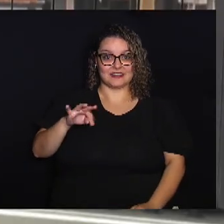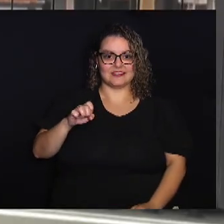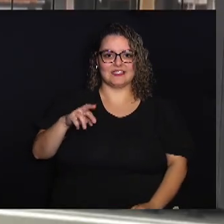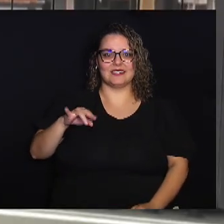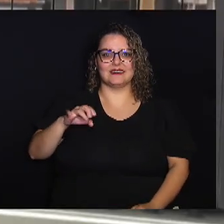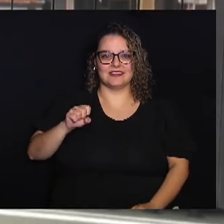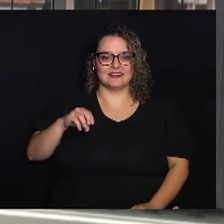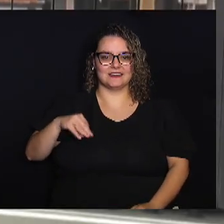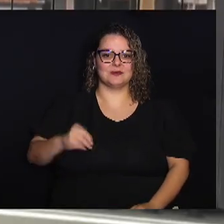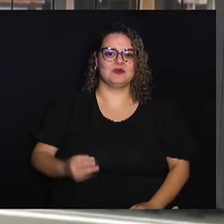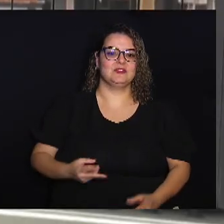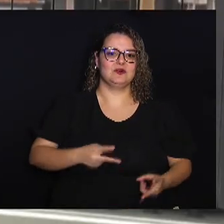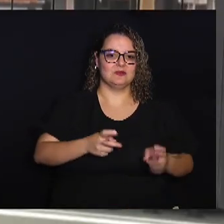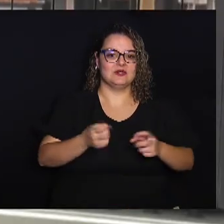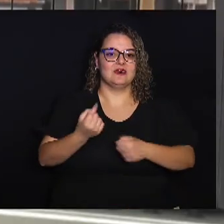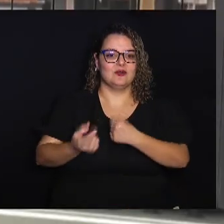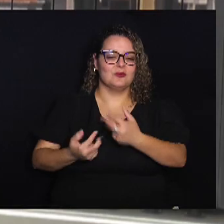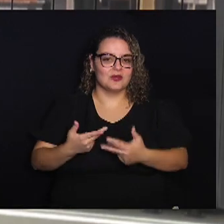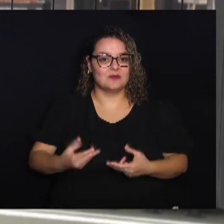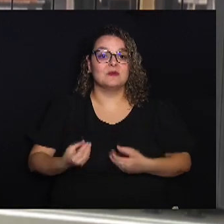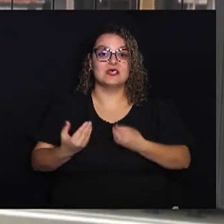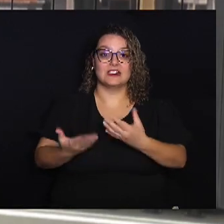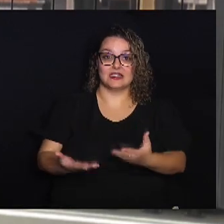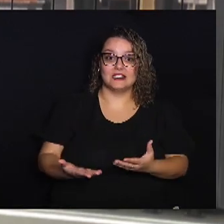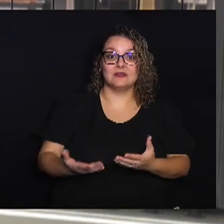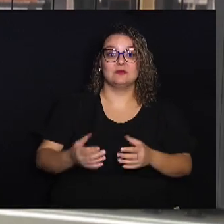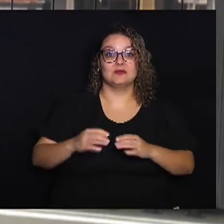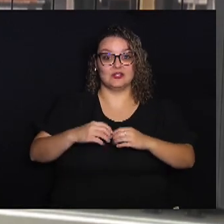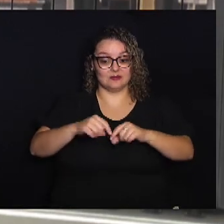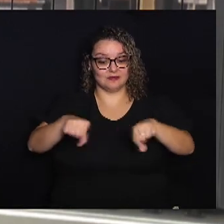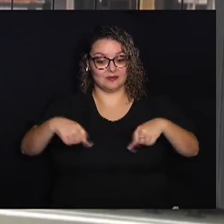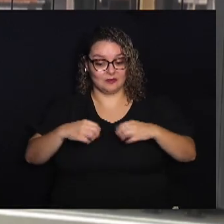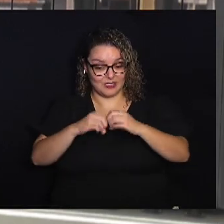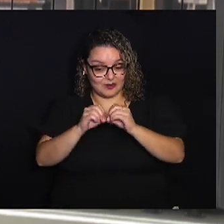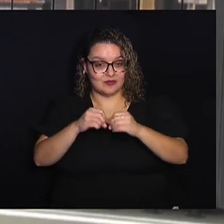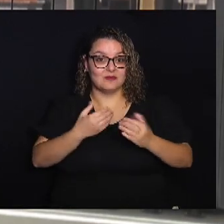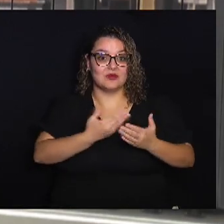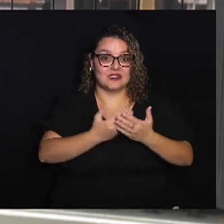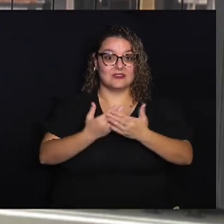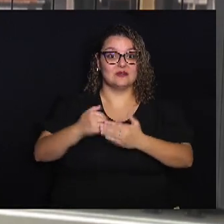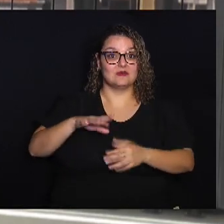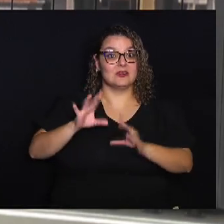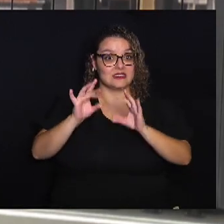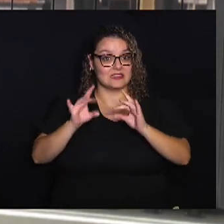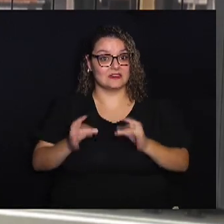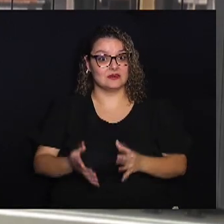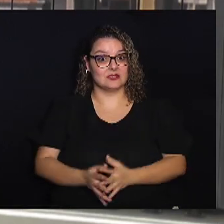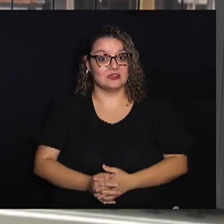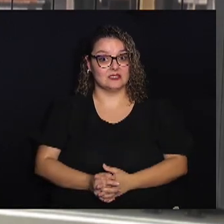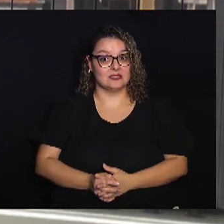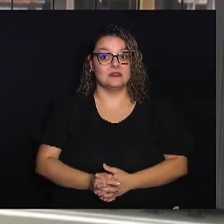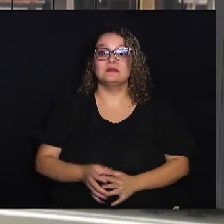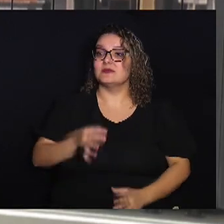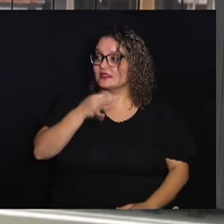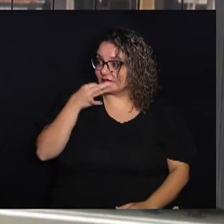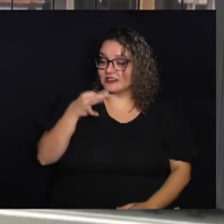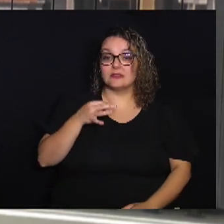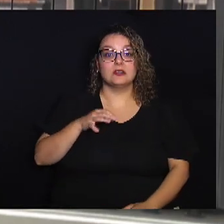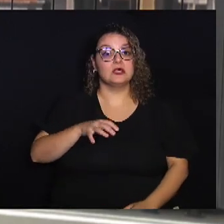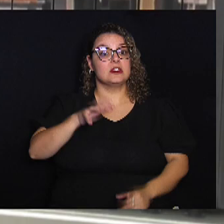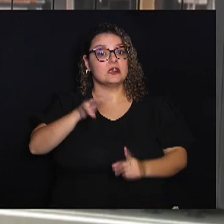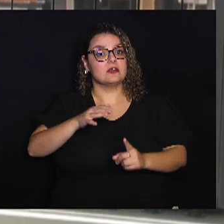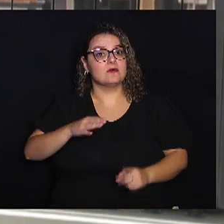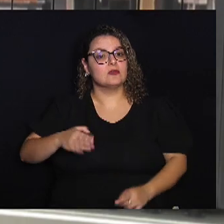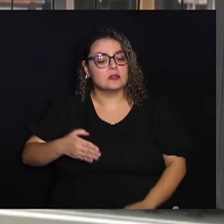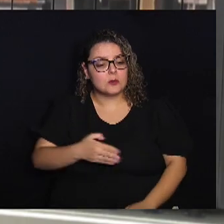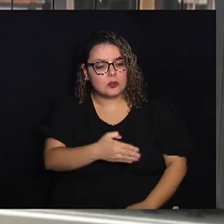observar alguma coisa para levar isso para um laboratório, para estudar mais a fundo, né? E então impactou os peixes e